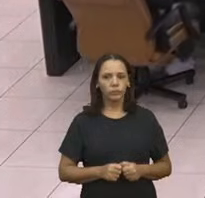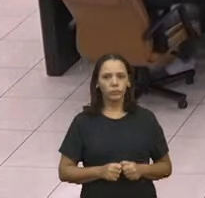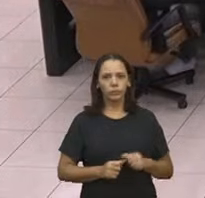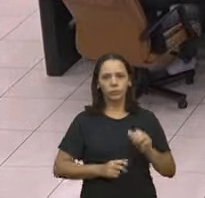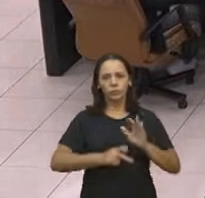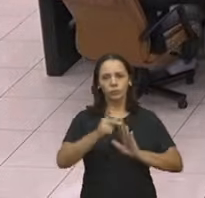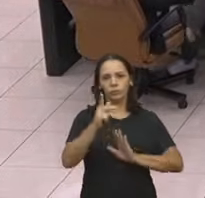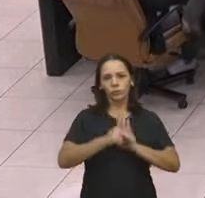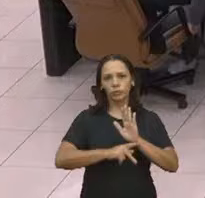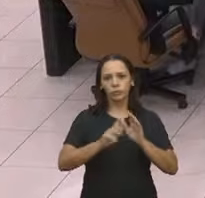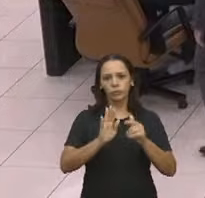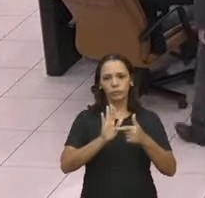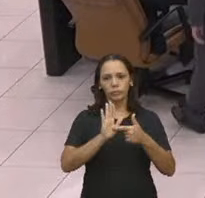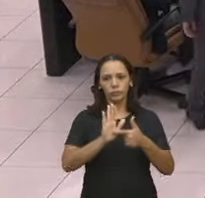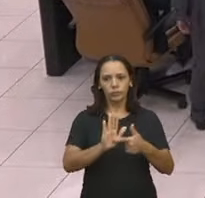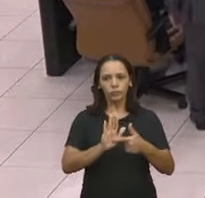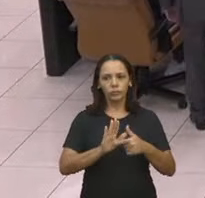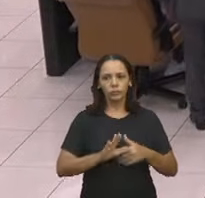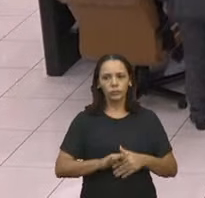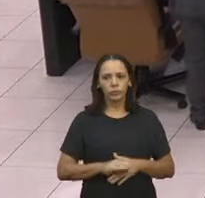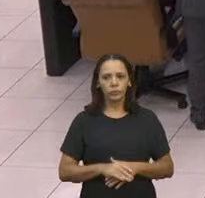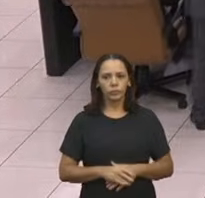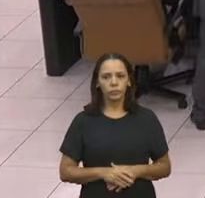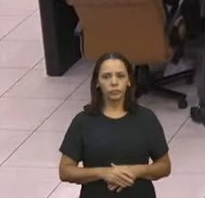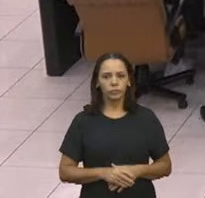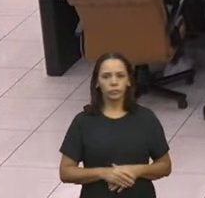Apresentação do projeto.